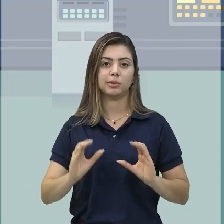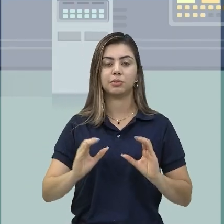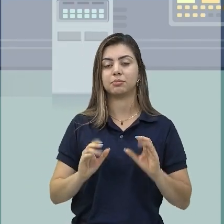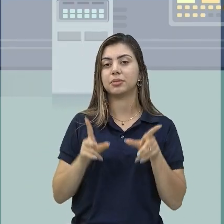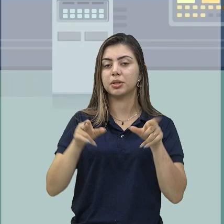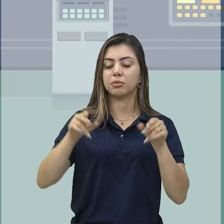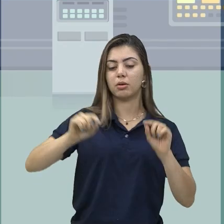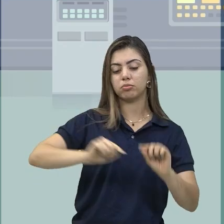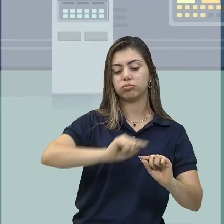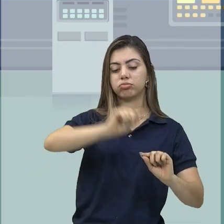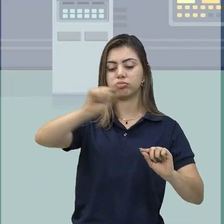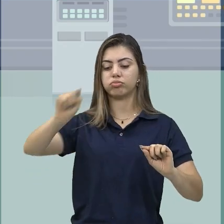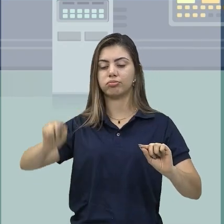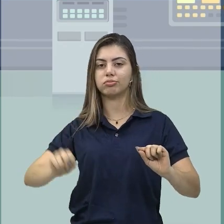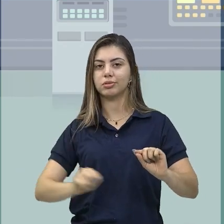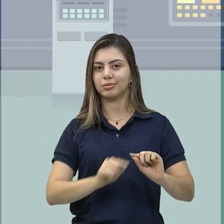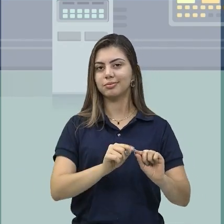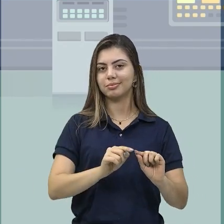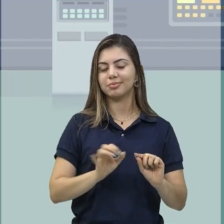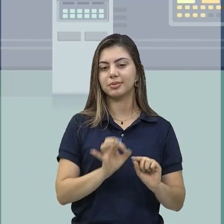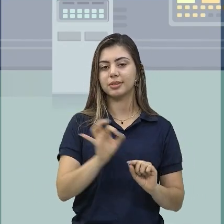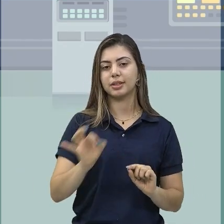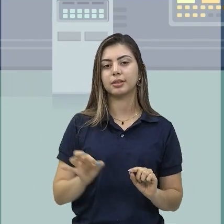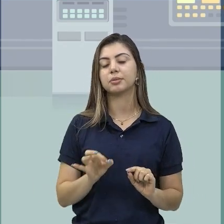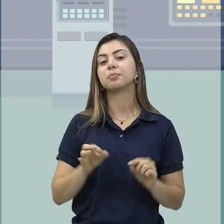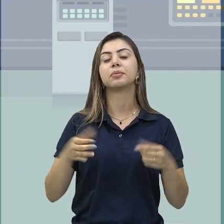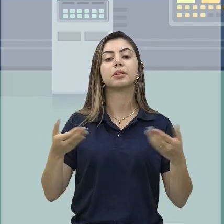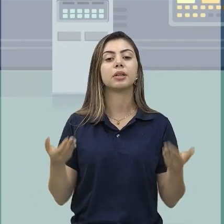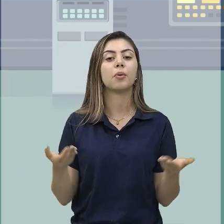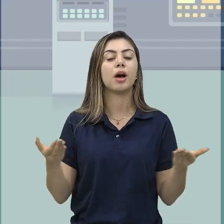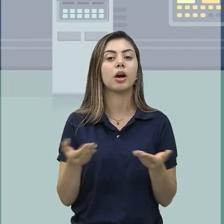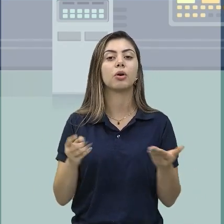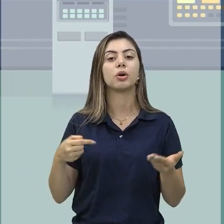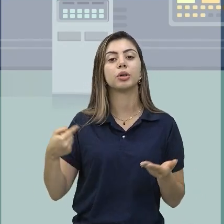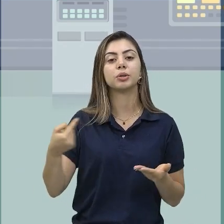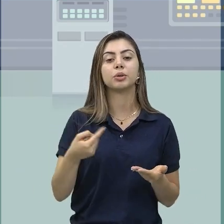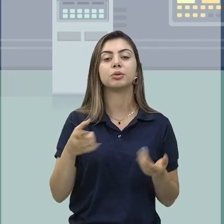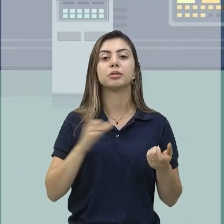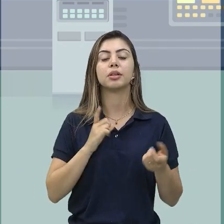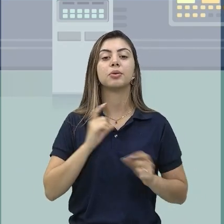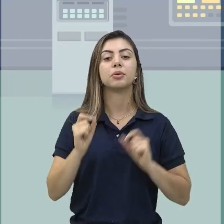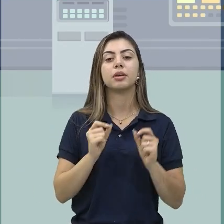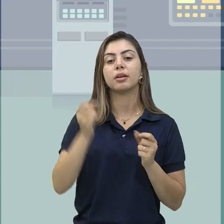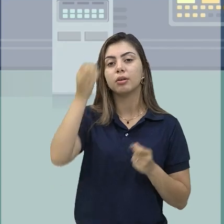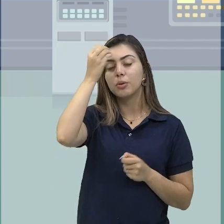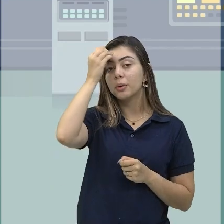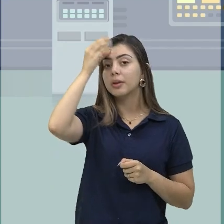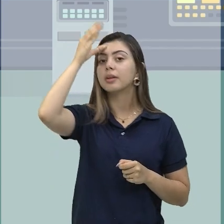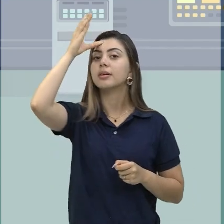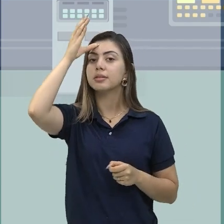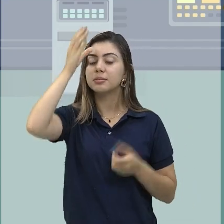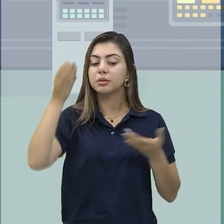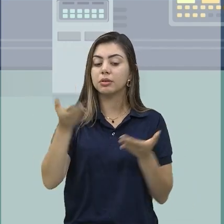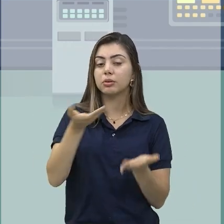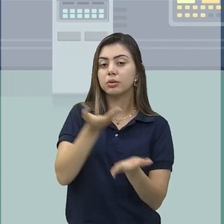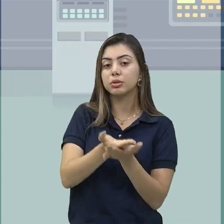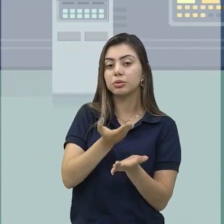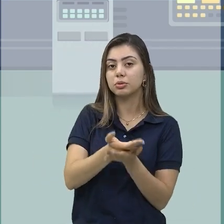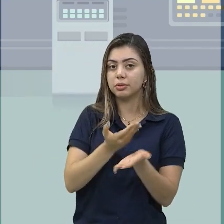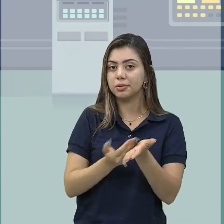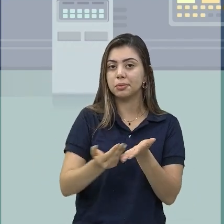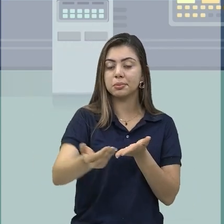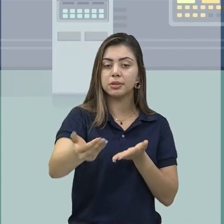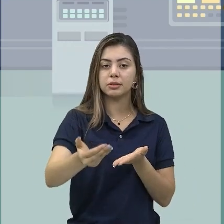círculo. Muito bem. E no momento que estamos ligando a nossa nave do conhecimento, você percebe